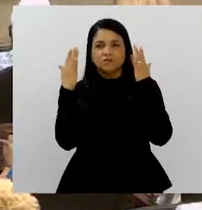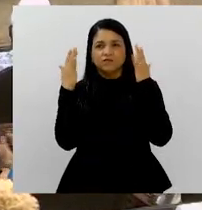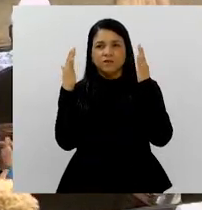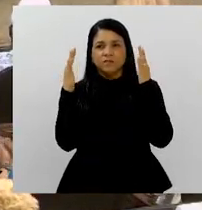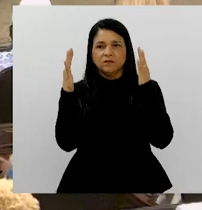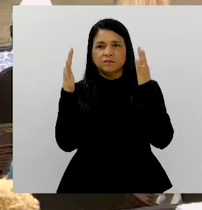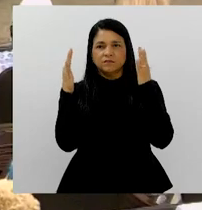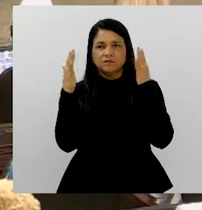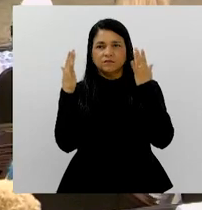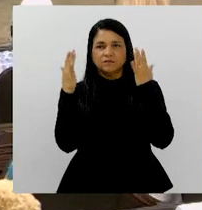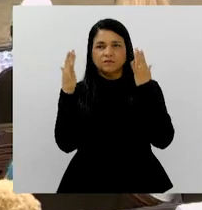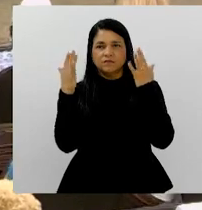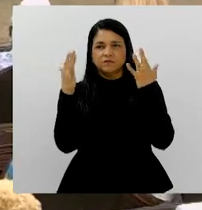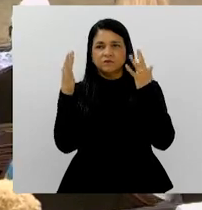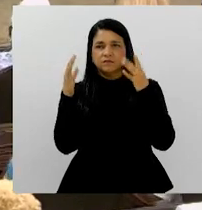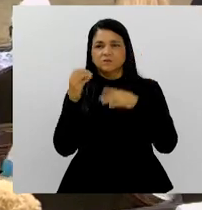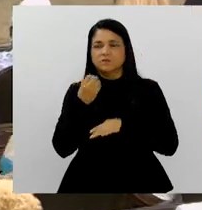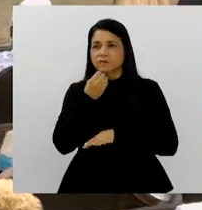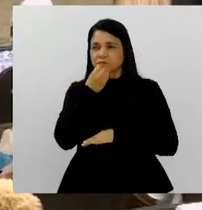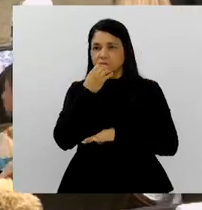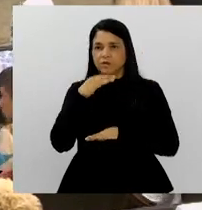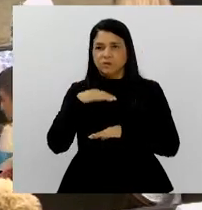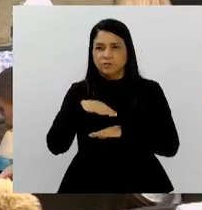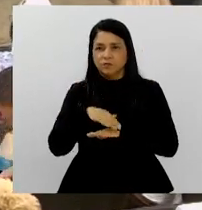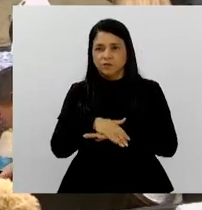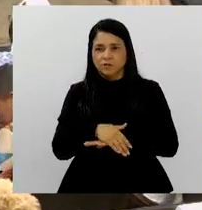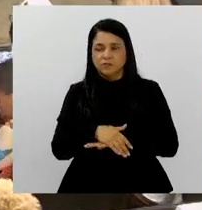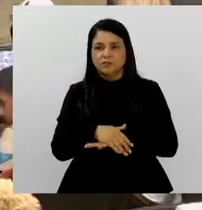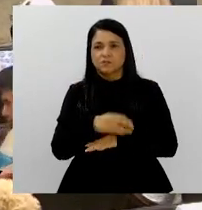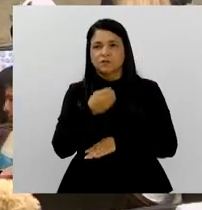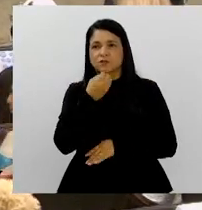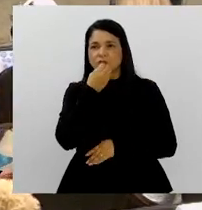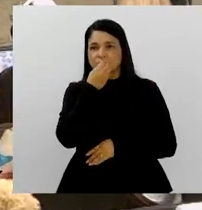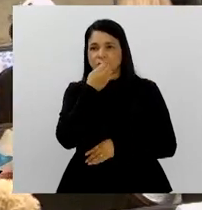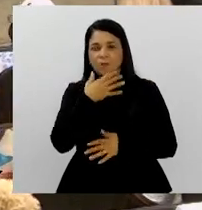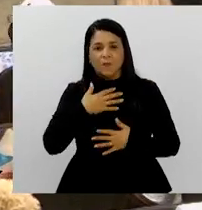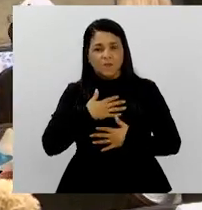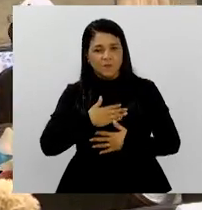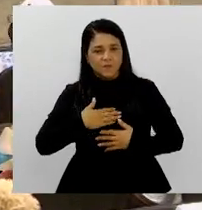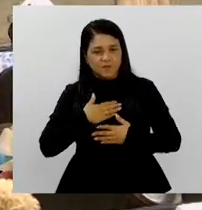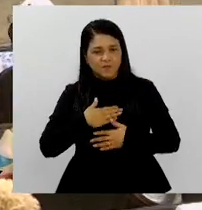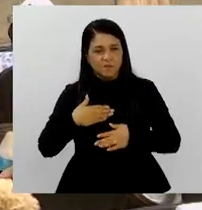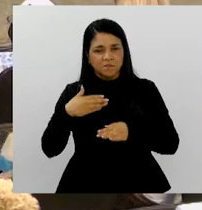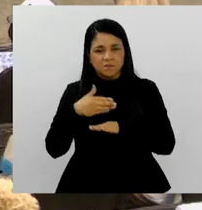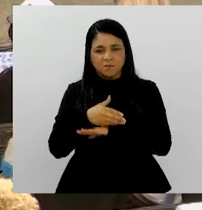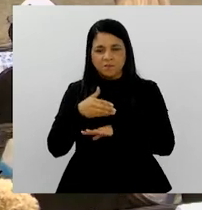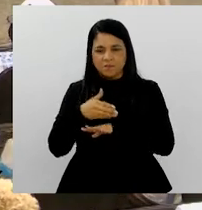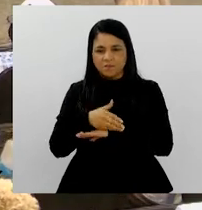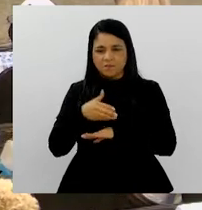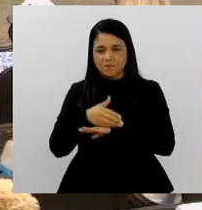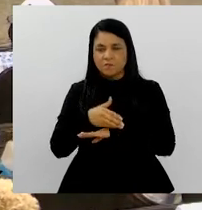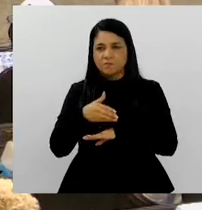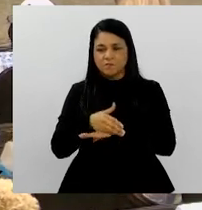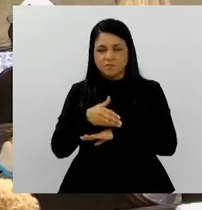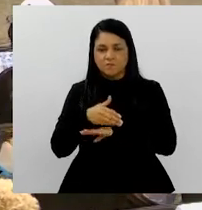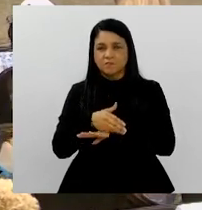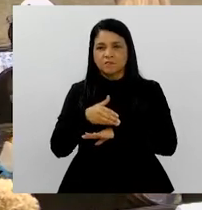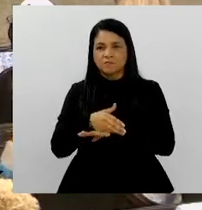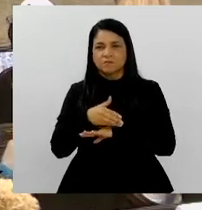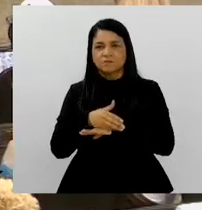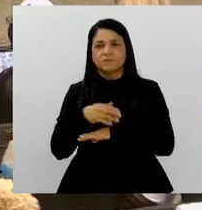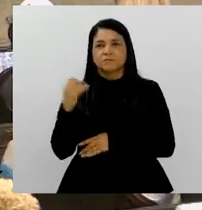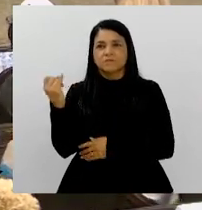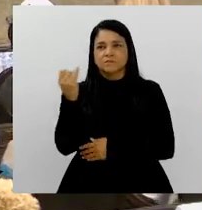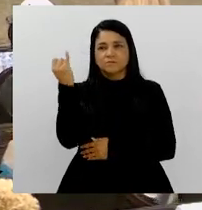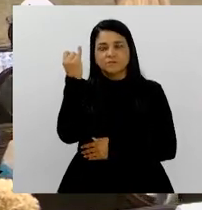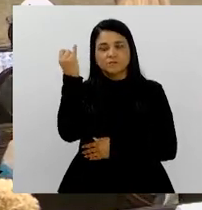Olá, boa noite. Que bom estar aqui participando dessa bonita e dessa importante